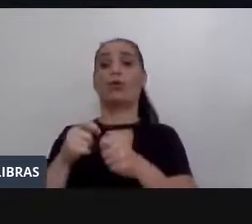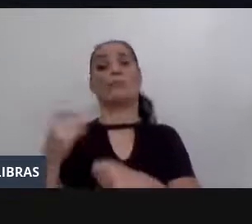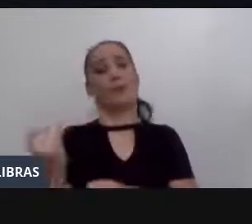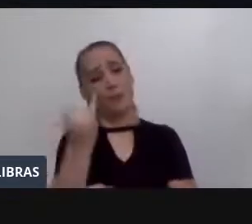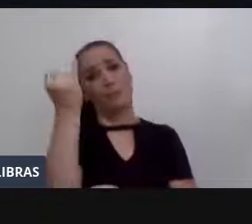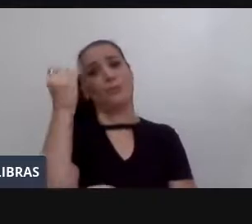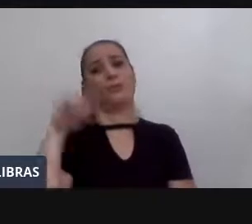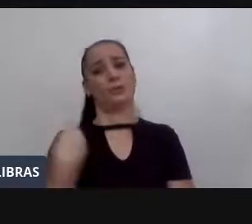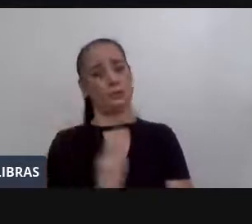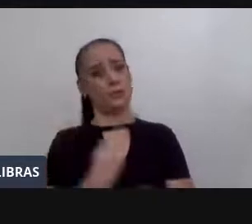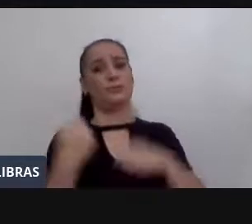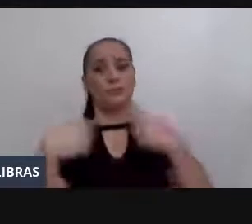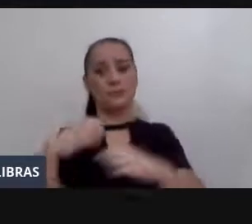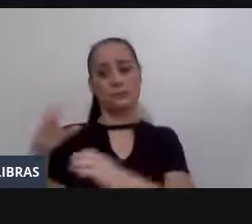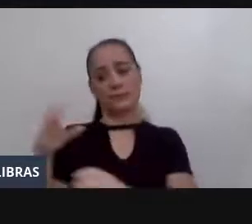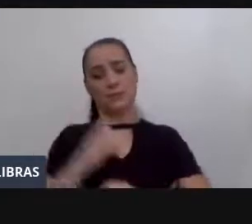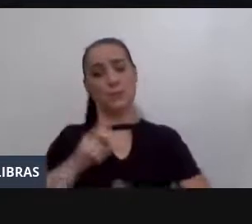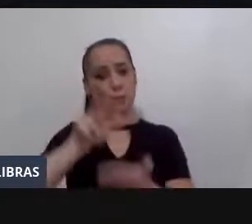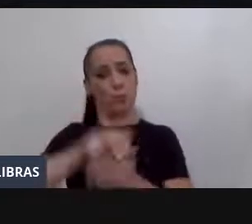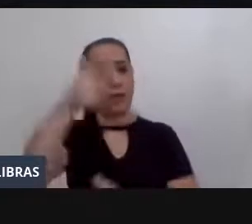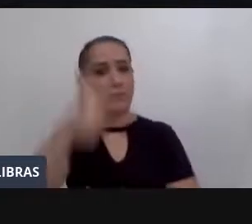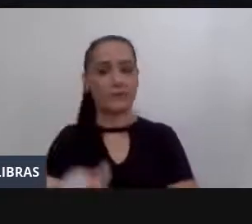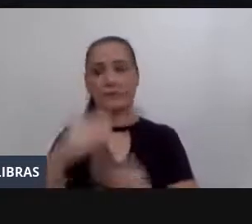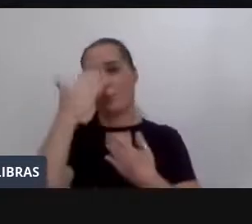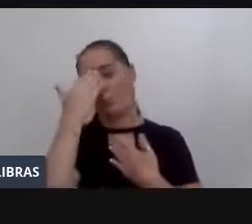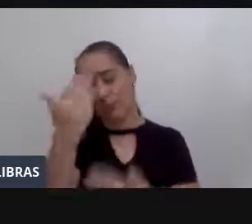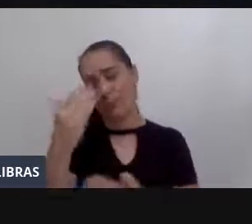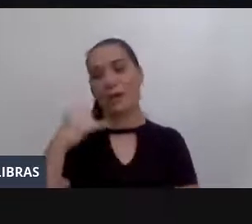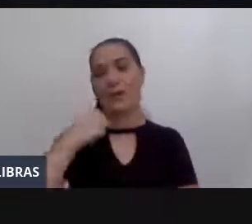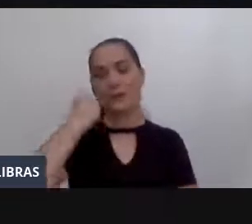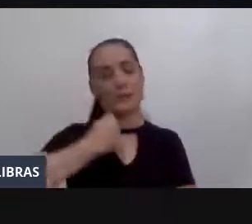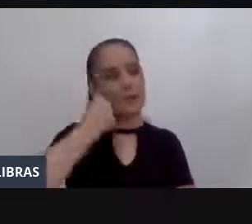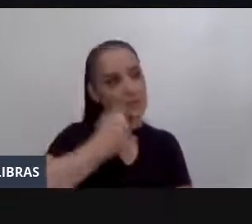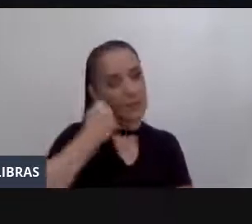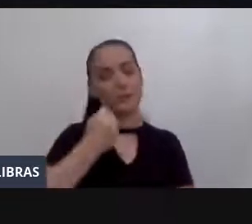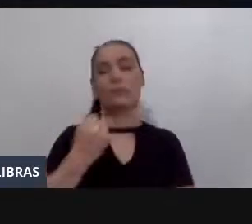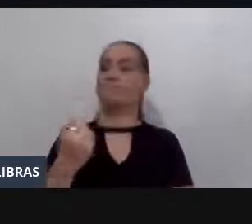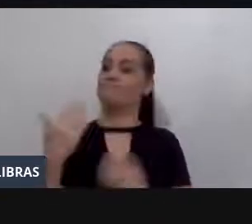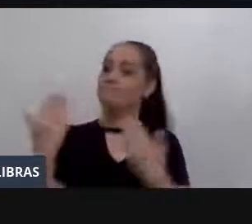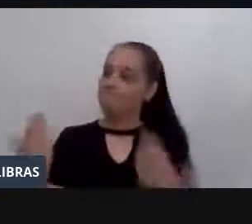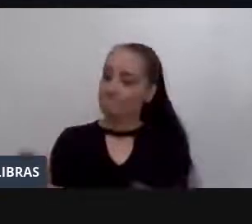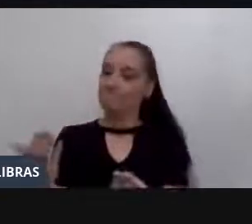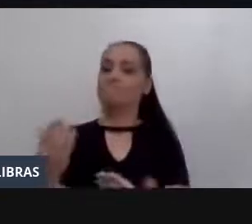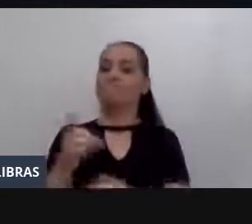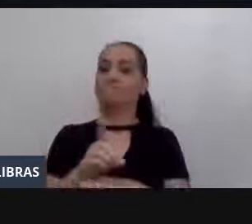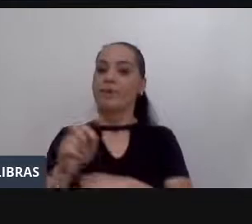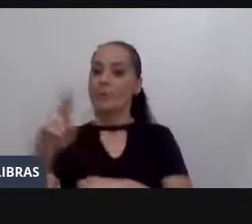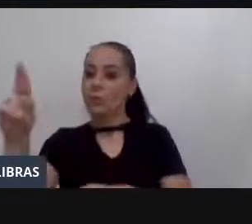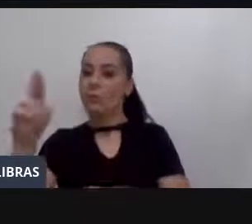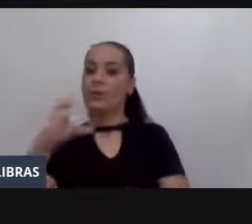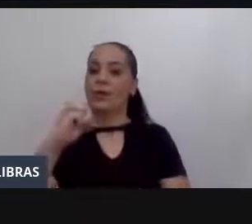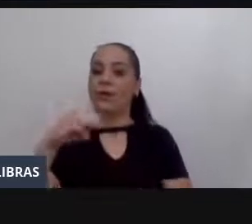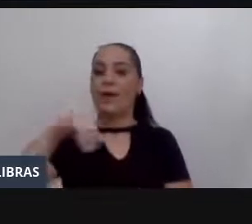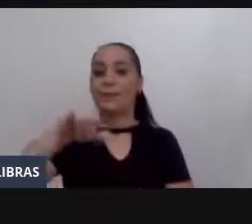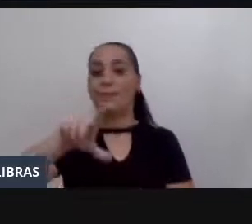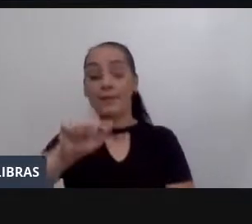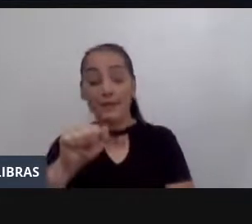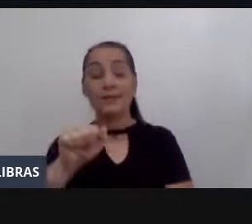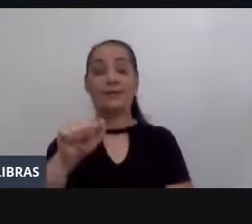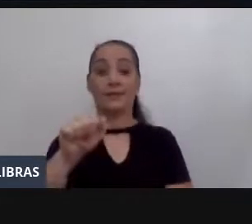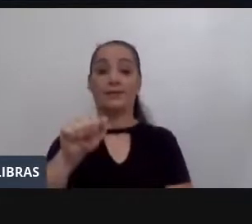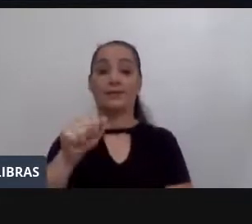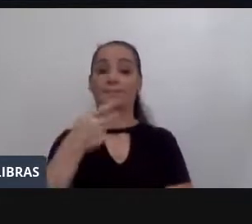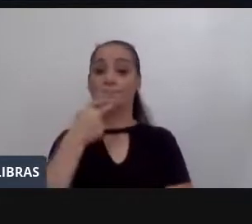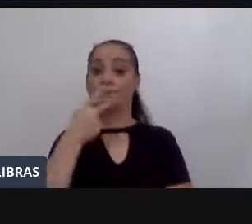diploma. Obrigado, senador. Muito bem, doutora Camila, senhor Emílio Tardim. E dizer já